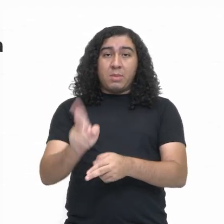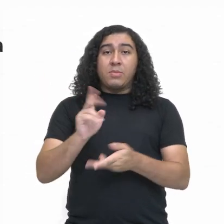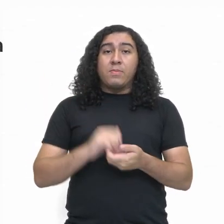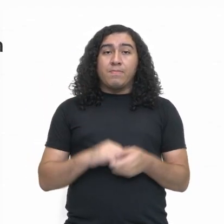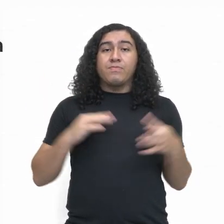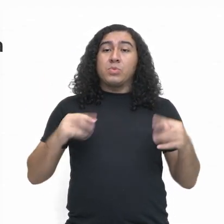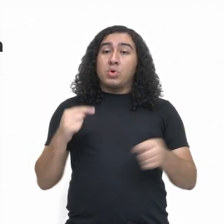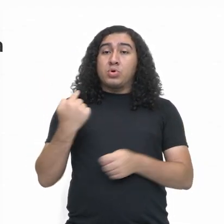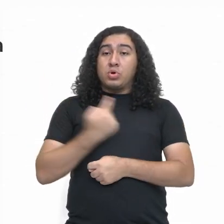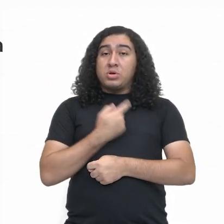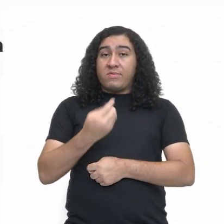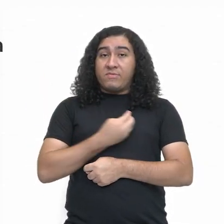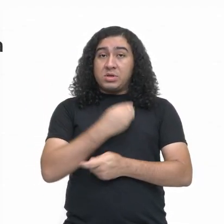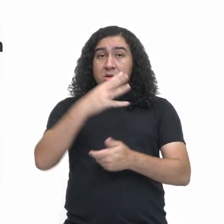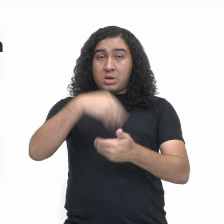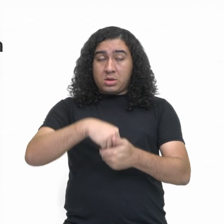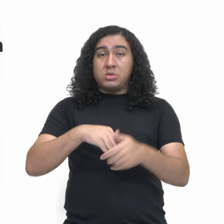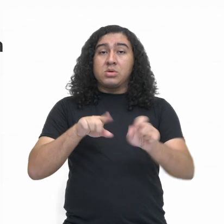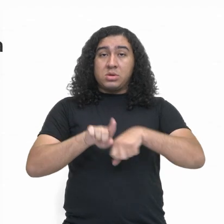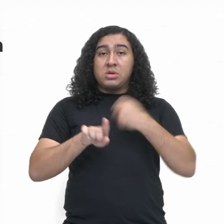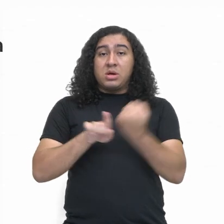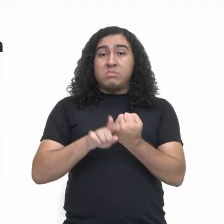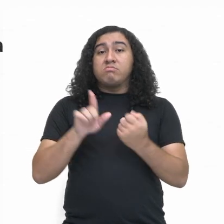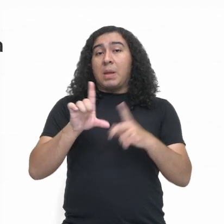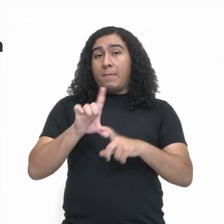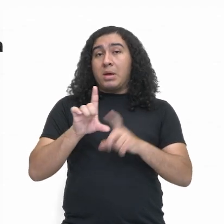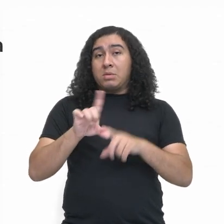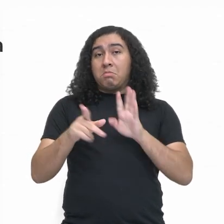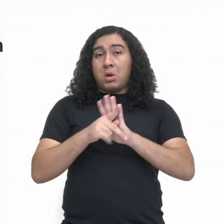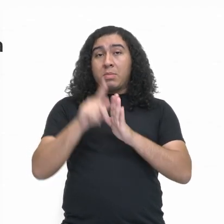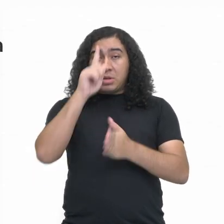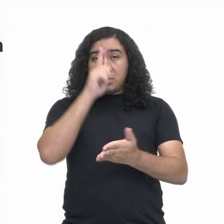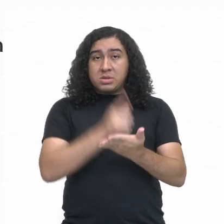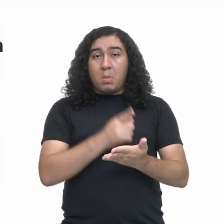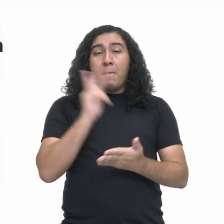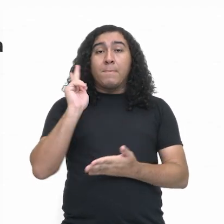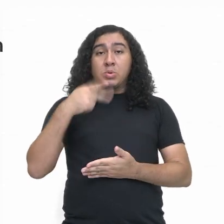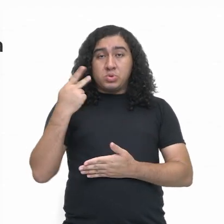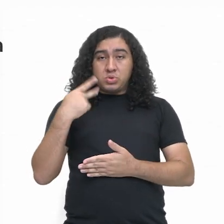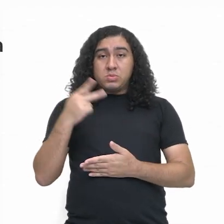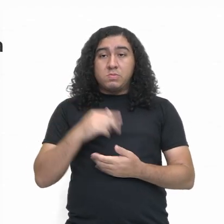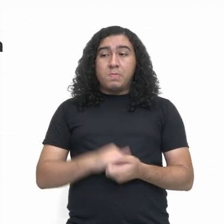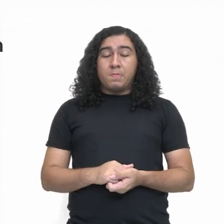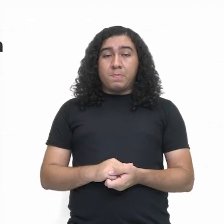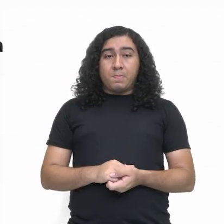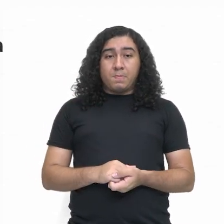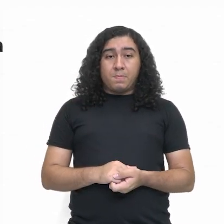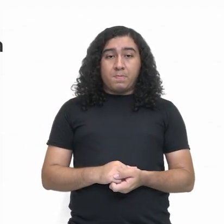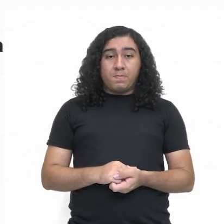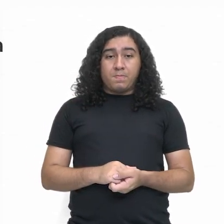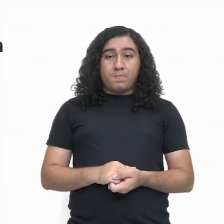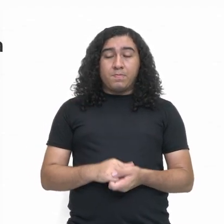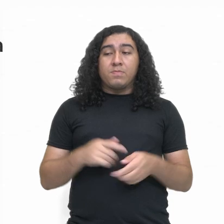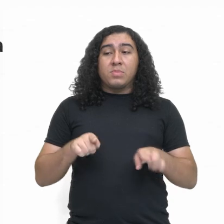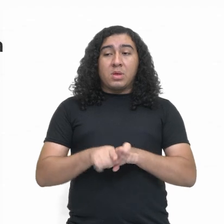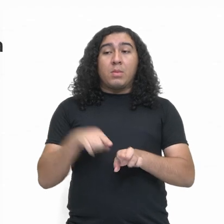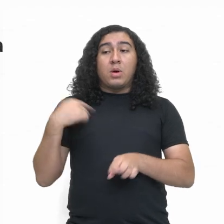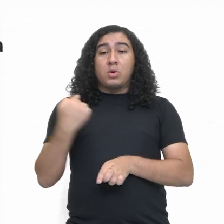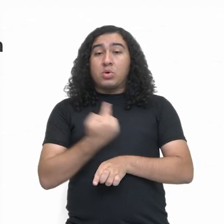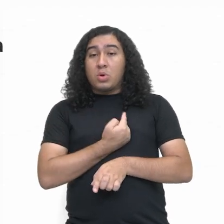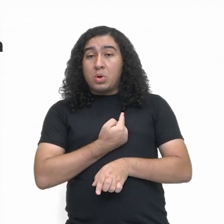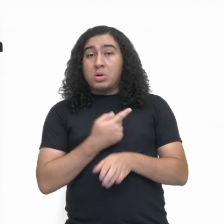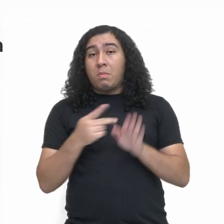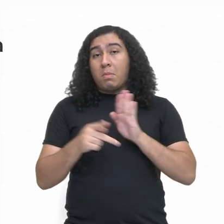aí dentro da nossa sociedade dependem dessas decisões políticas. Até muitas vezes a nossa